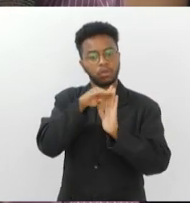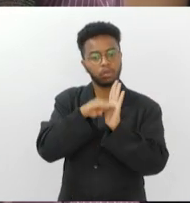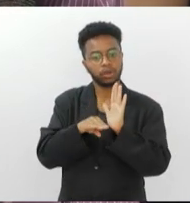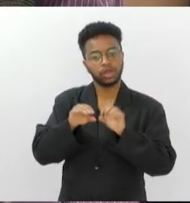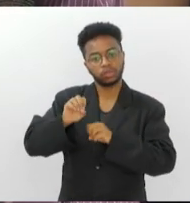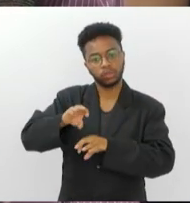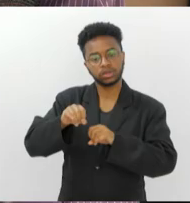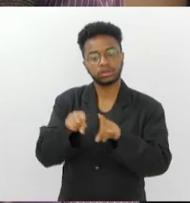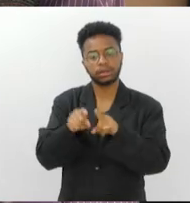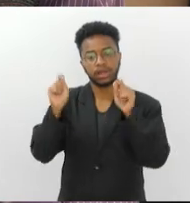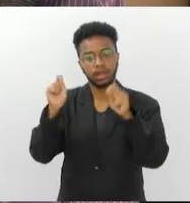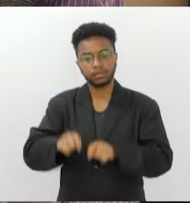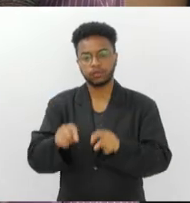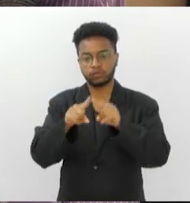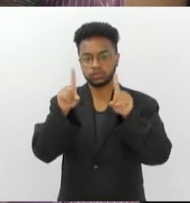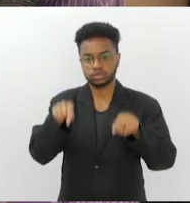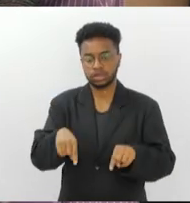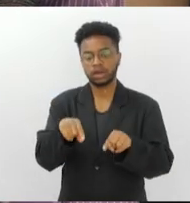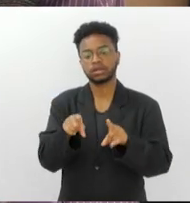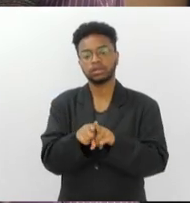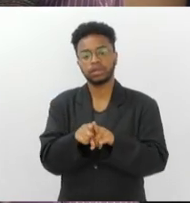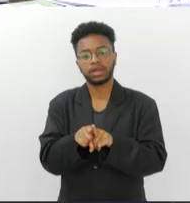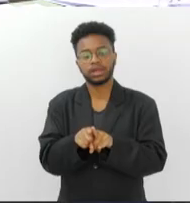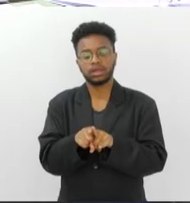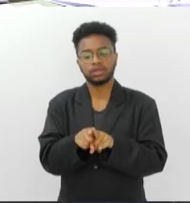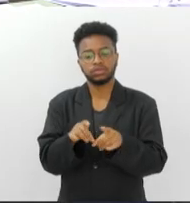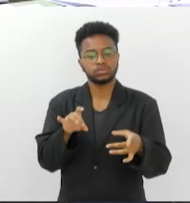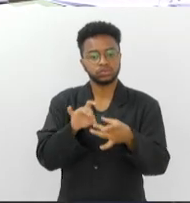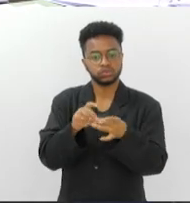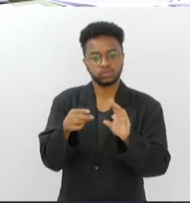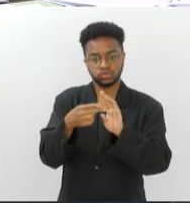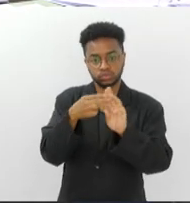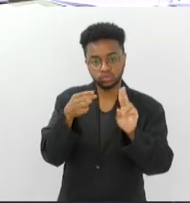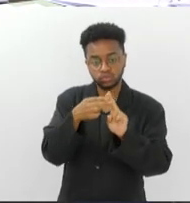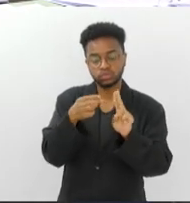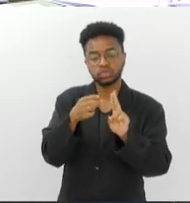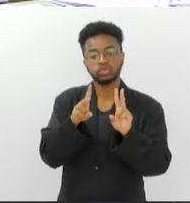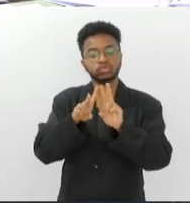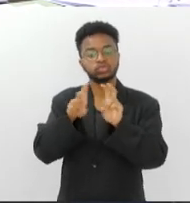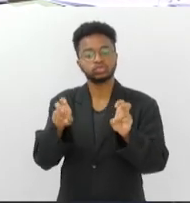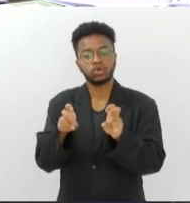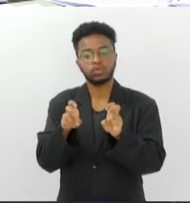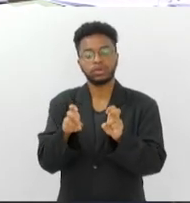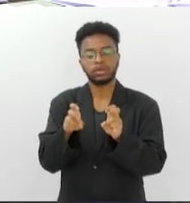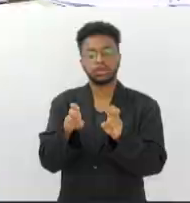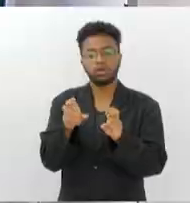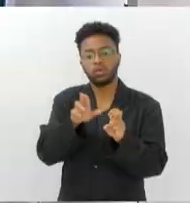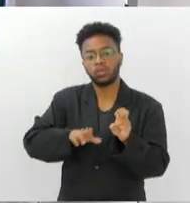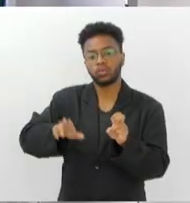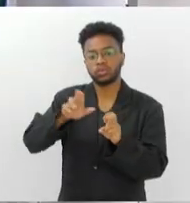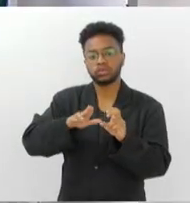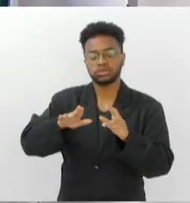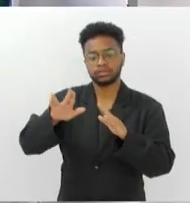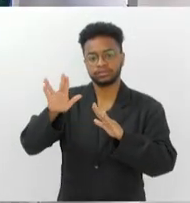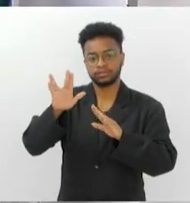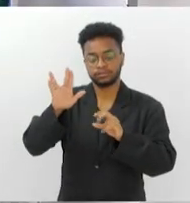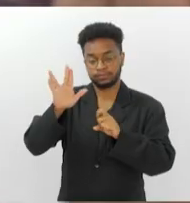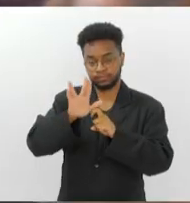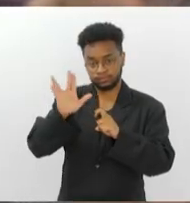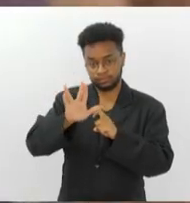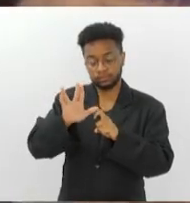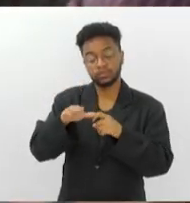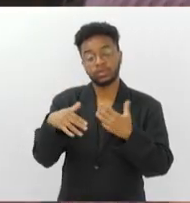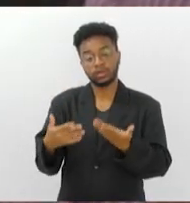e Capacitação de Servidores e Profissionais do SUS sobre a prescrição e uso medicinal da cannabis. Como justificativa,